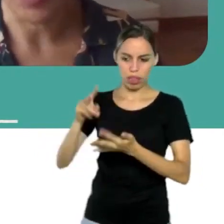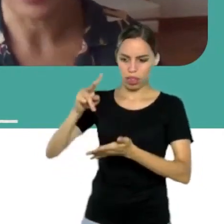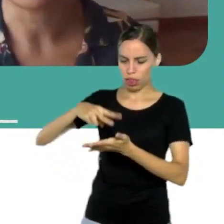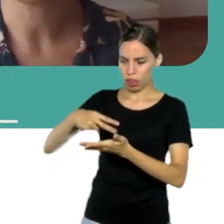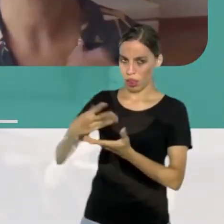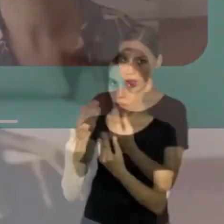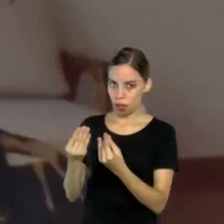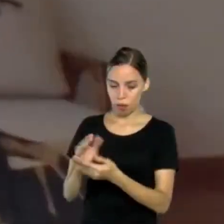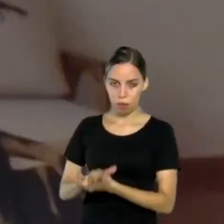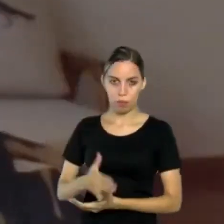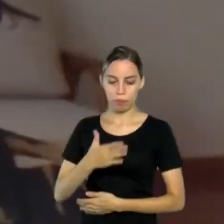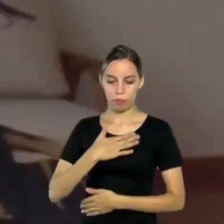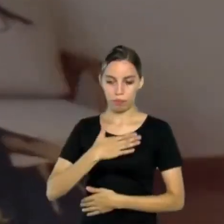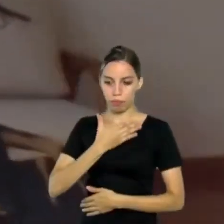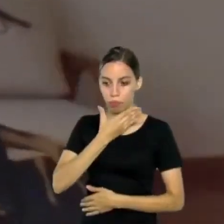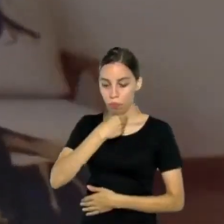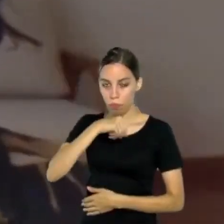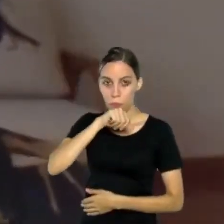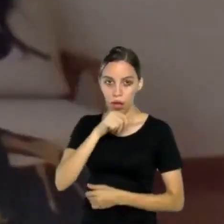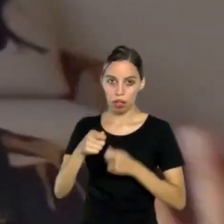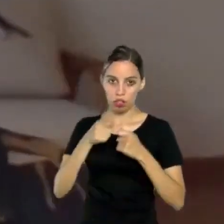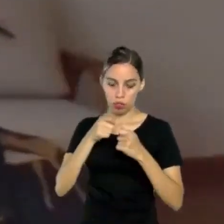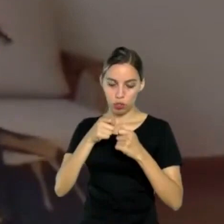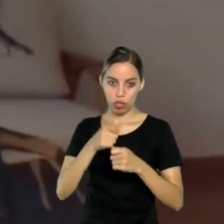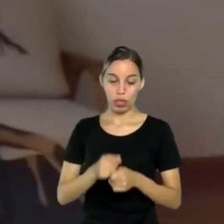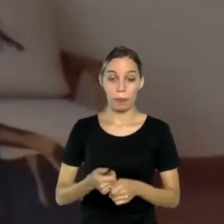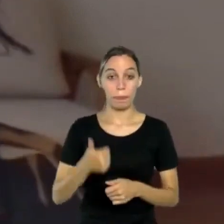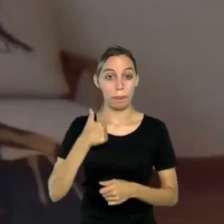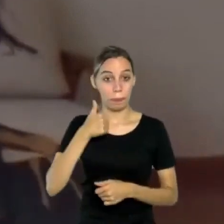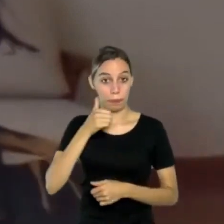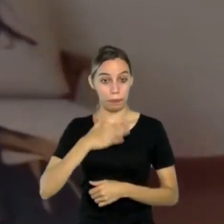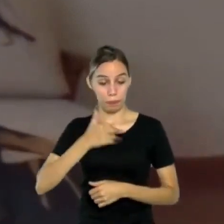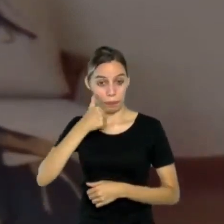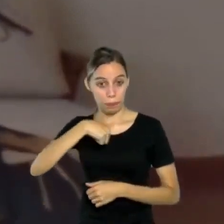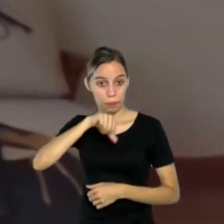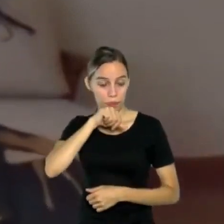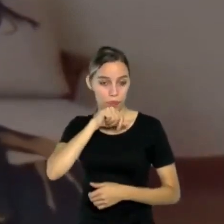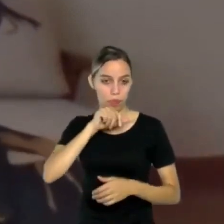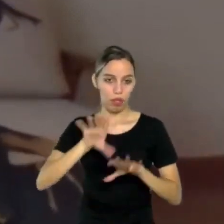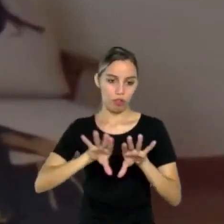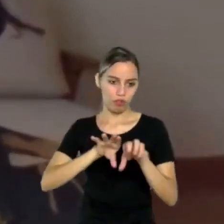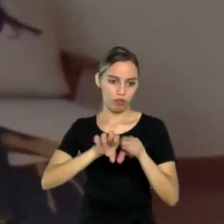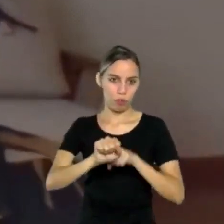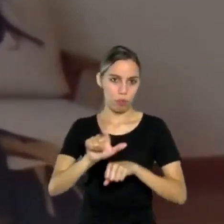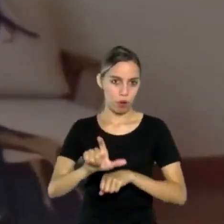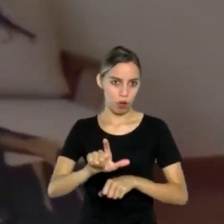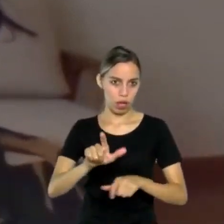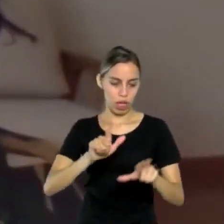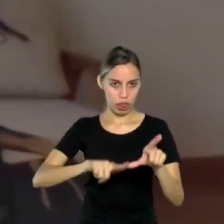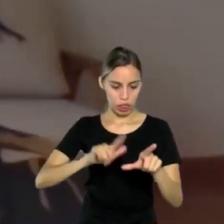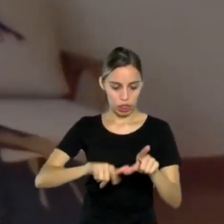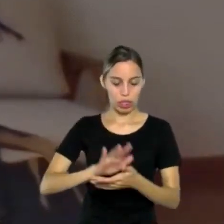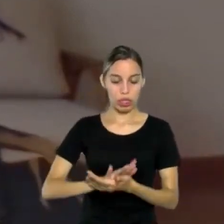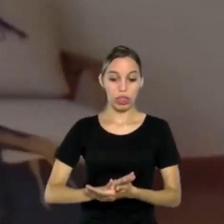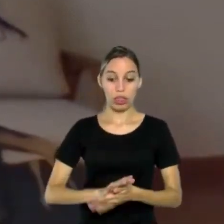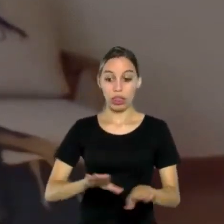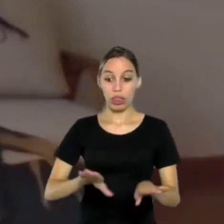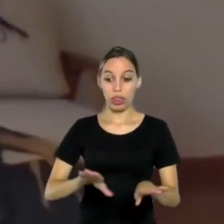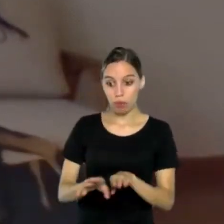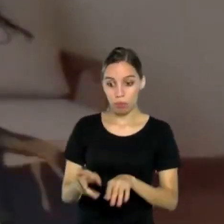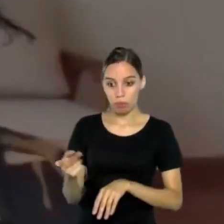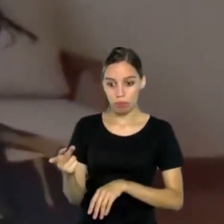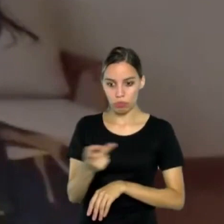meu pai é jornalista, minha mãe se formou em letras, depois foi trabalhar com outras coisas, mas a formação dela também estava a literatura lá